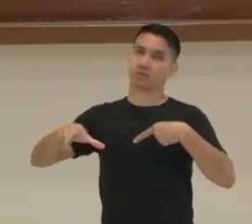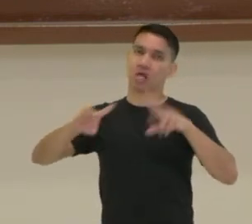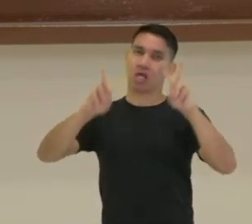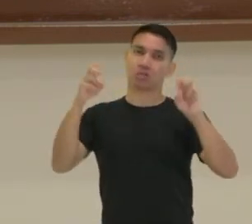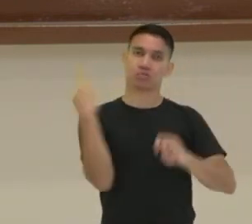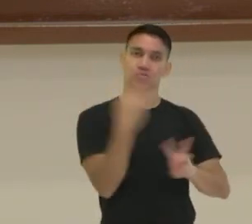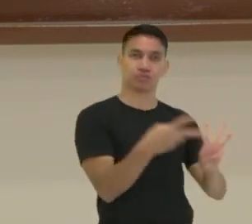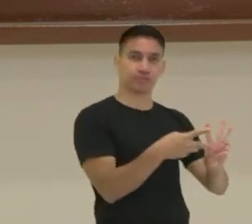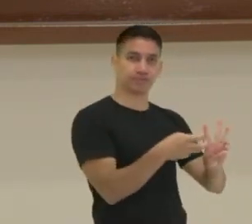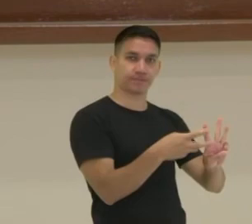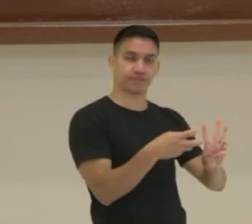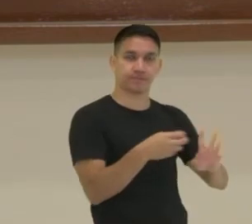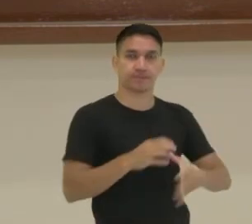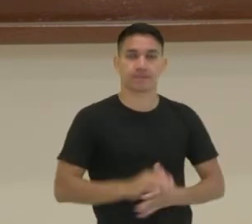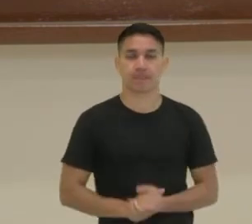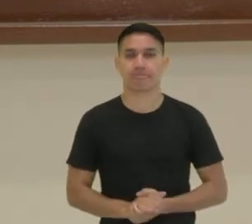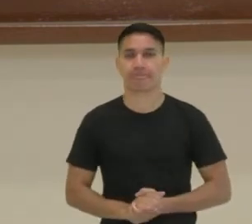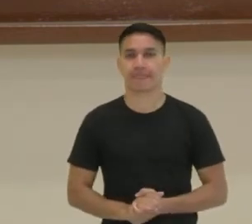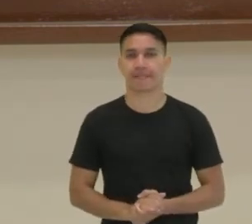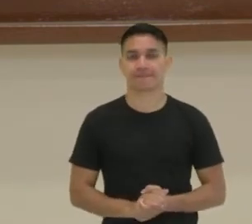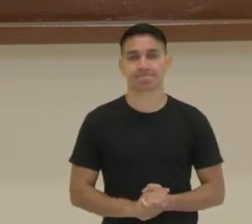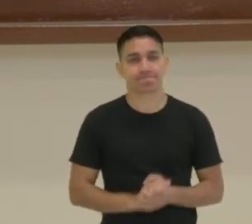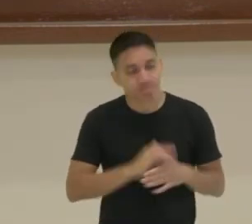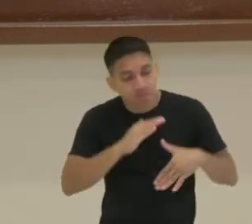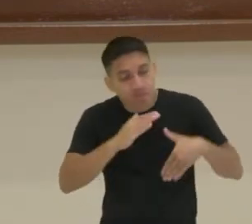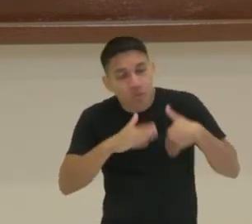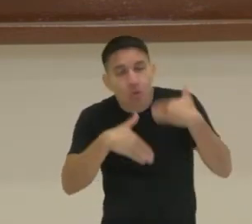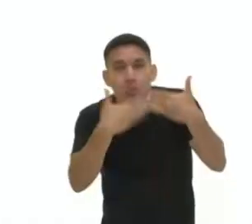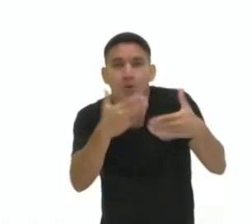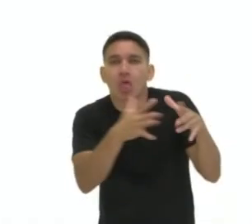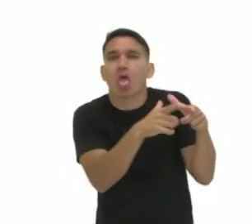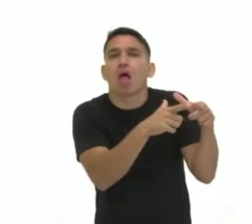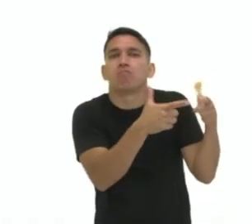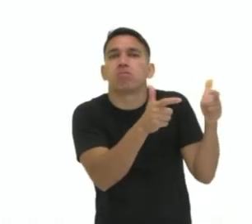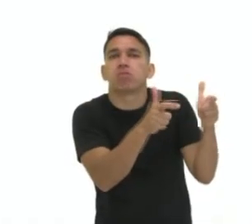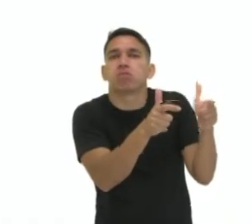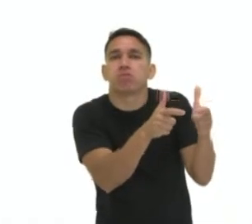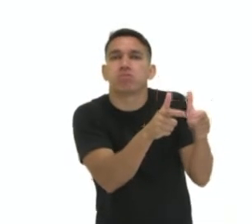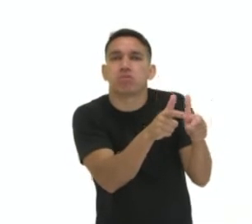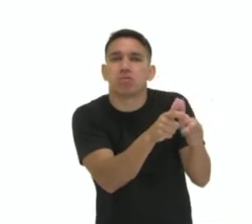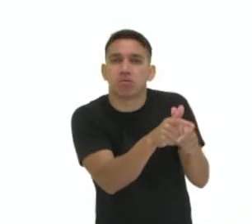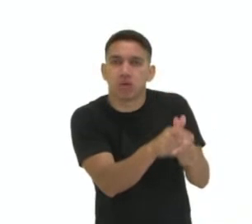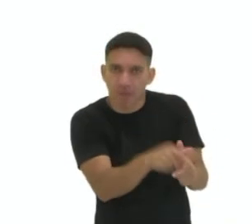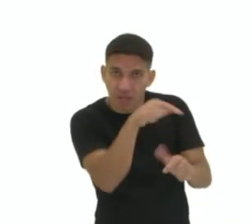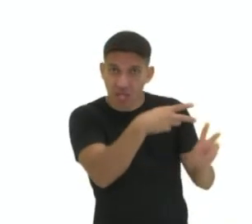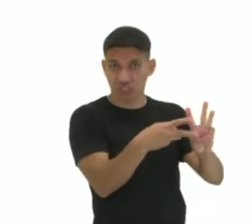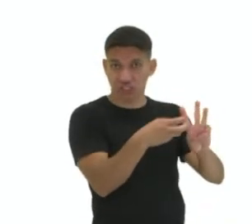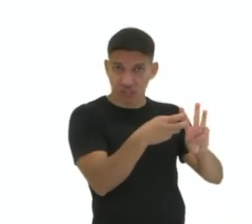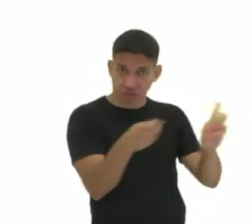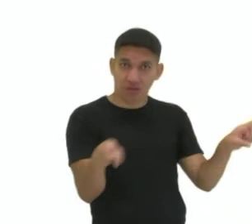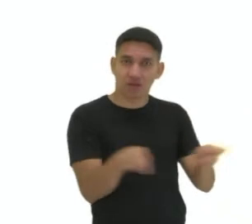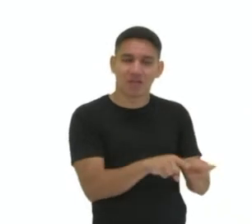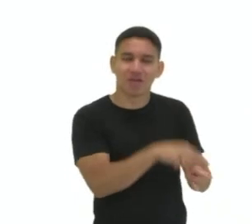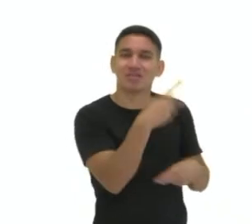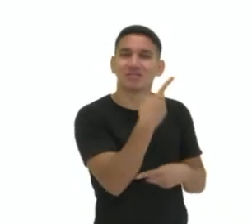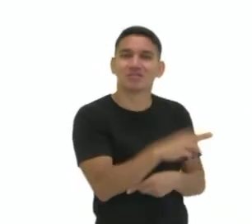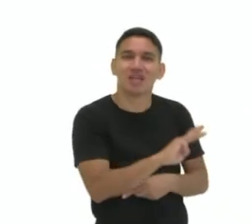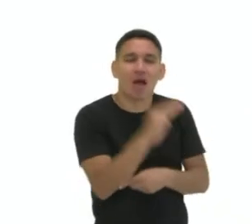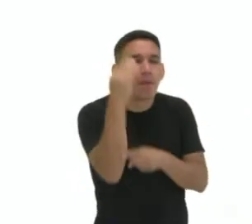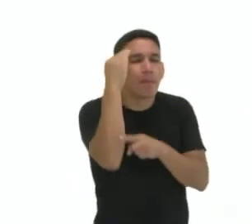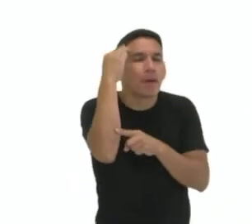índios. Tá? O processo de extermínio da população indígena, incluindo das suas memórias,